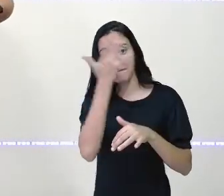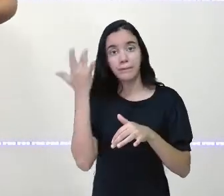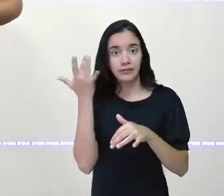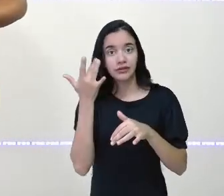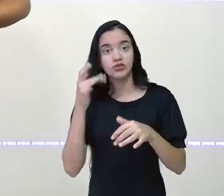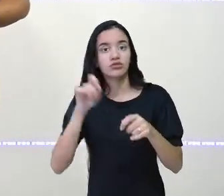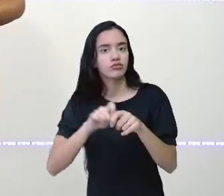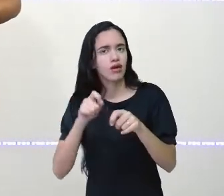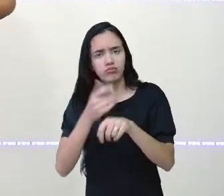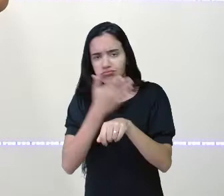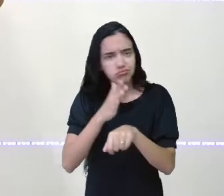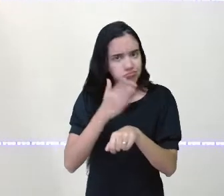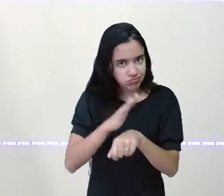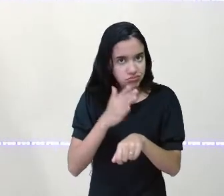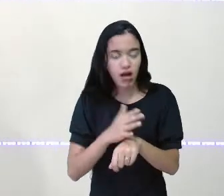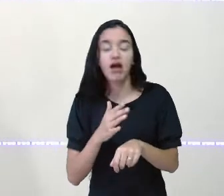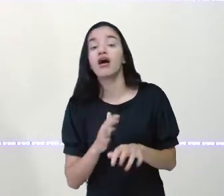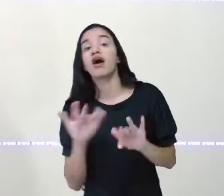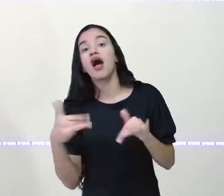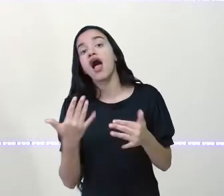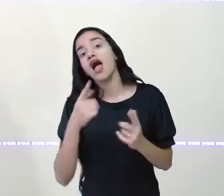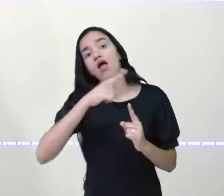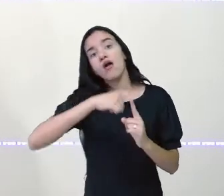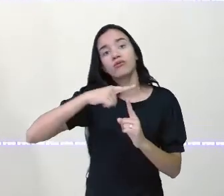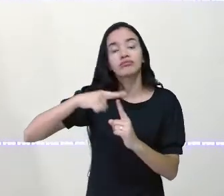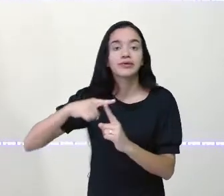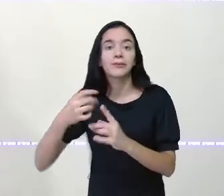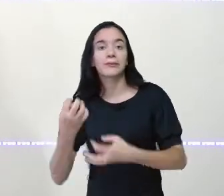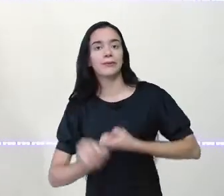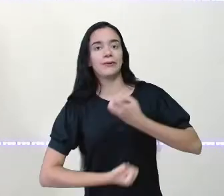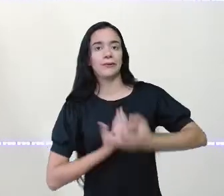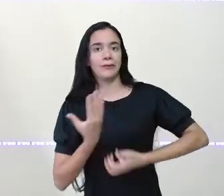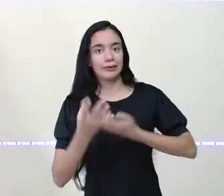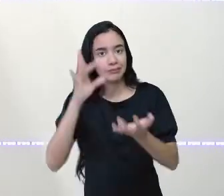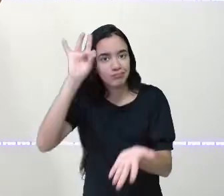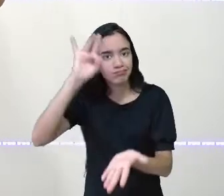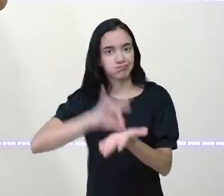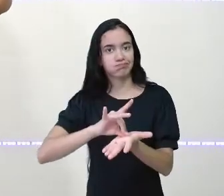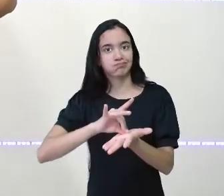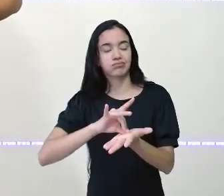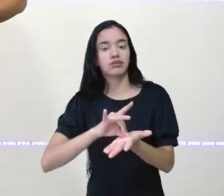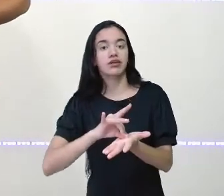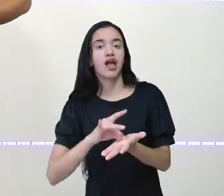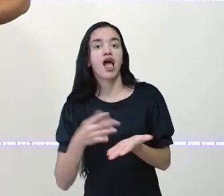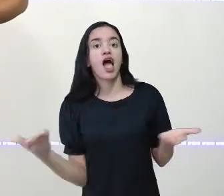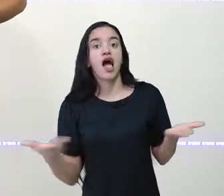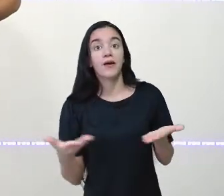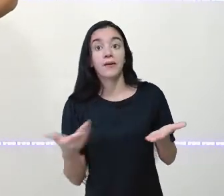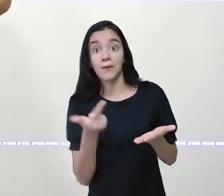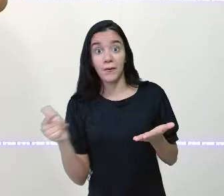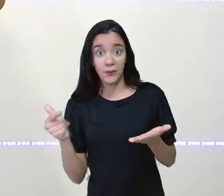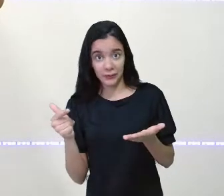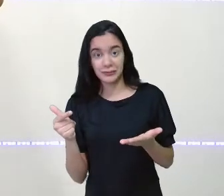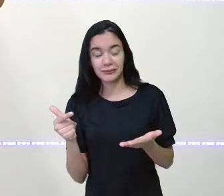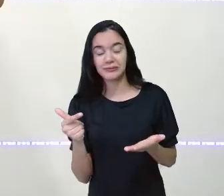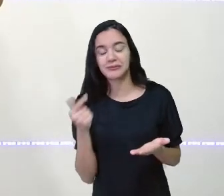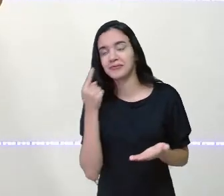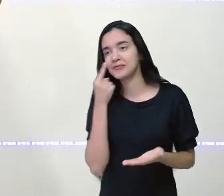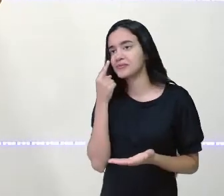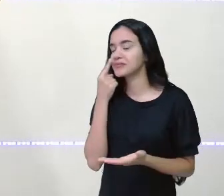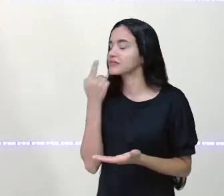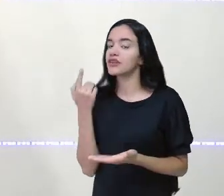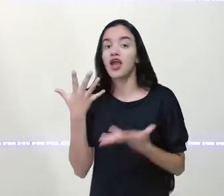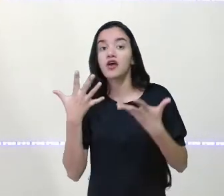fazendo alguma coisa. Esse é um tipo de poema concreto. Vamos encontrar outros? Olha só,